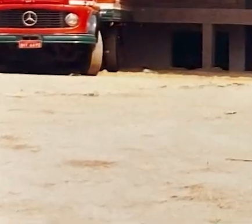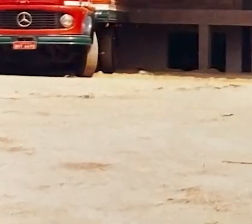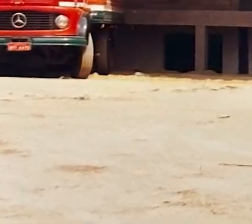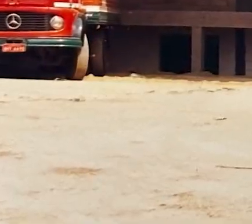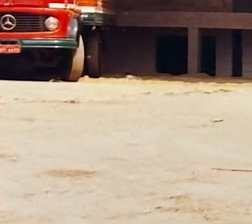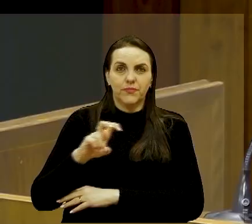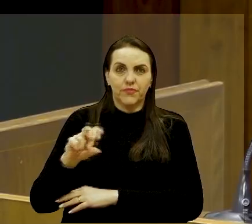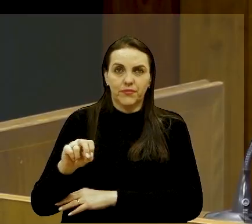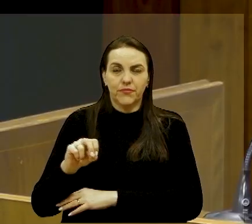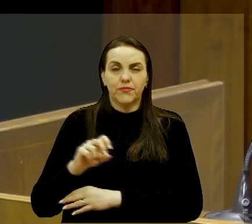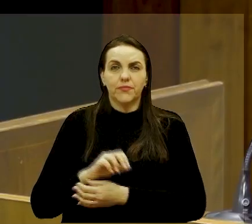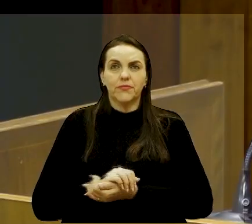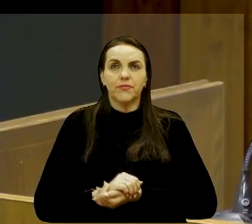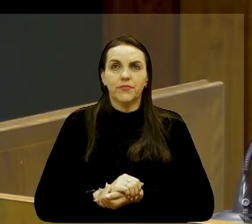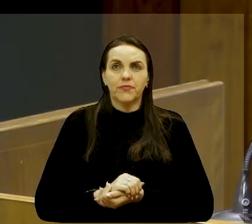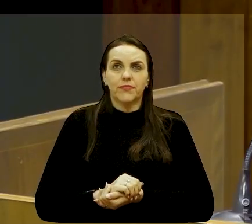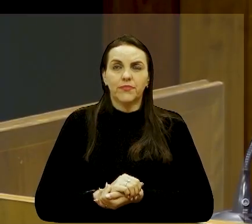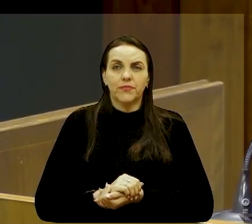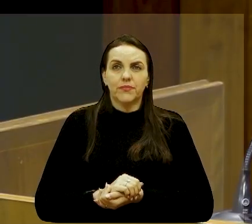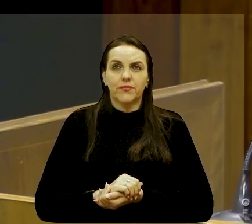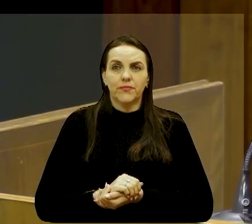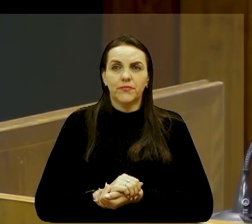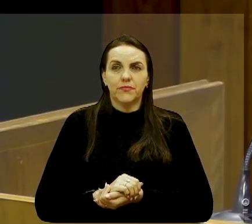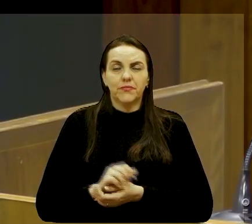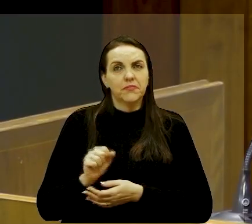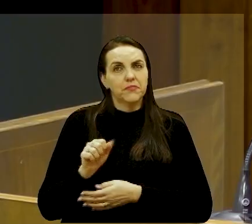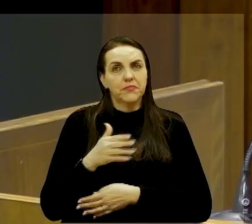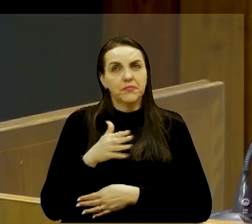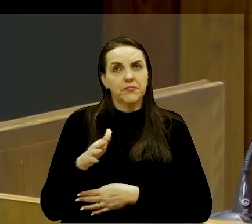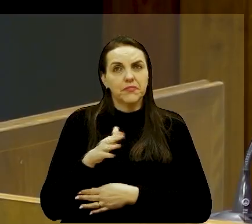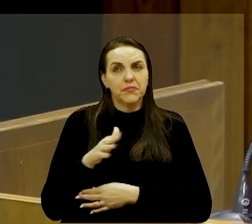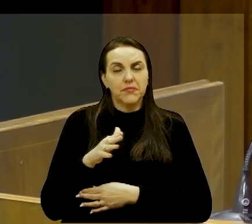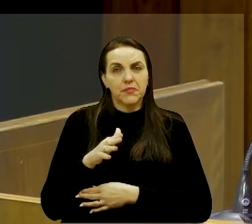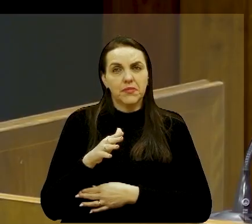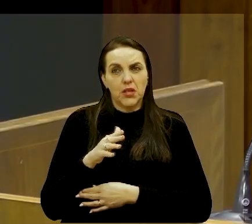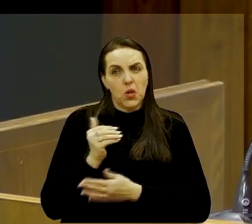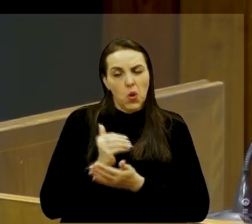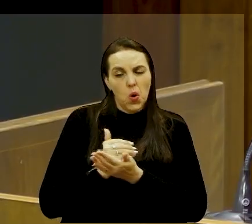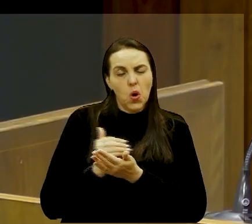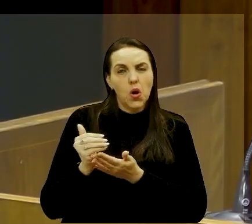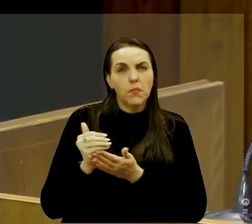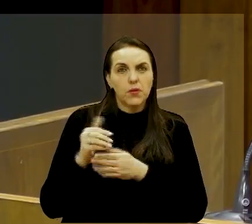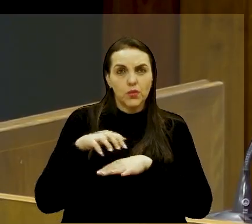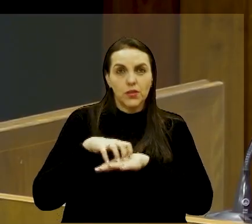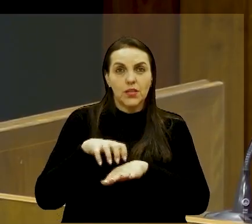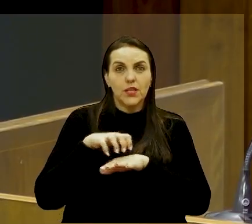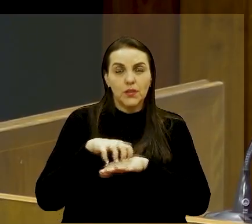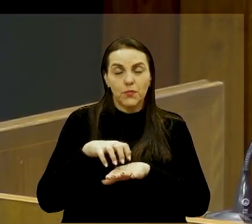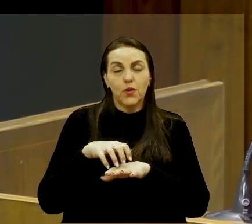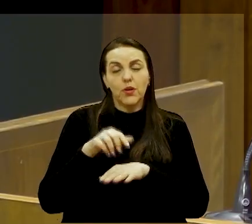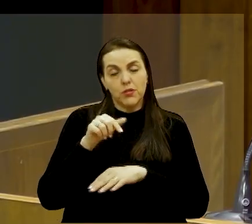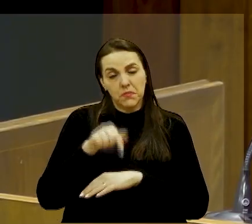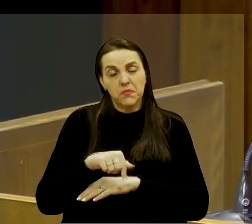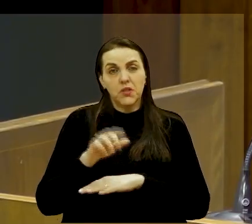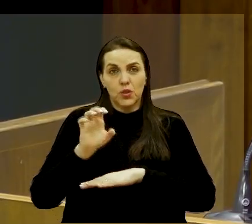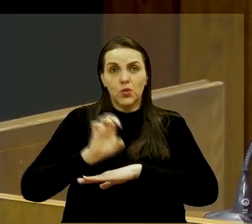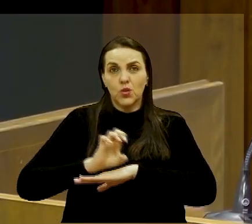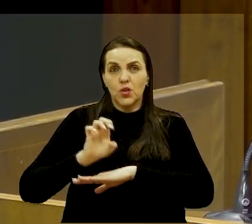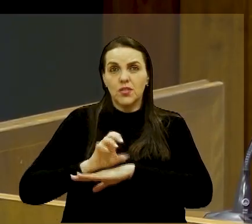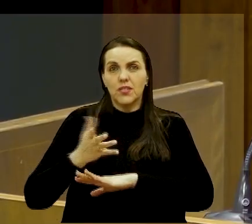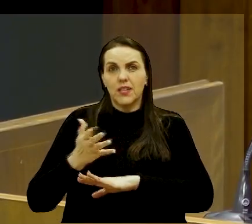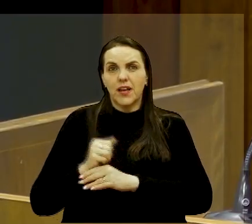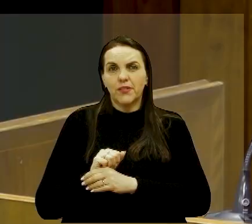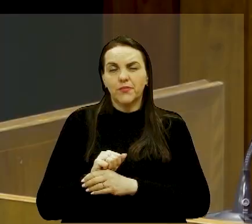1950. Ele provavelmente foi um dos pioneiros do transporte rodoviário do nosso estado, com